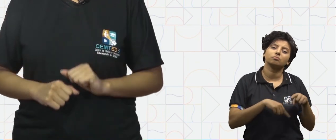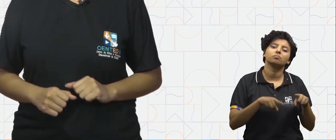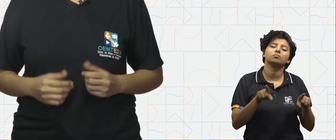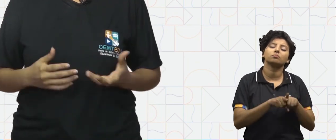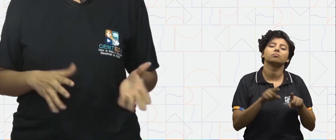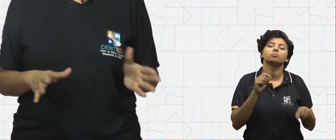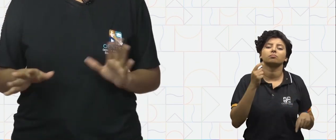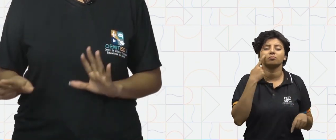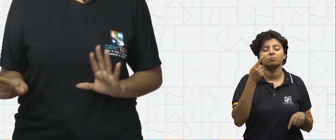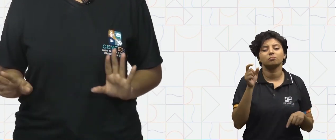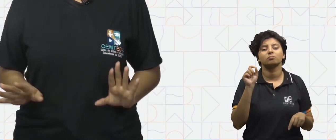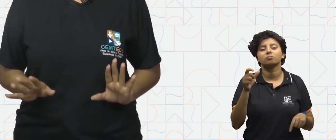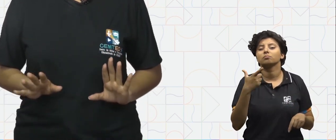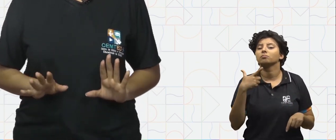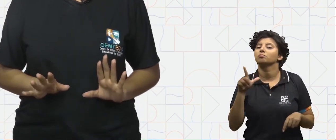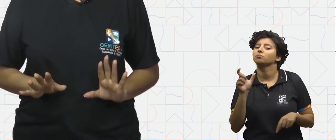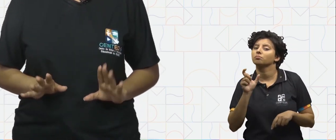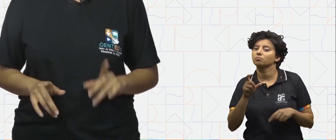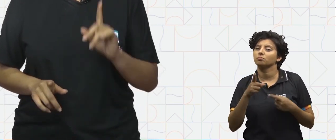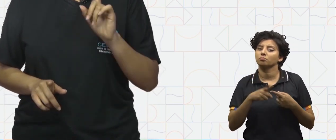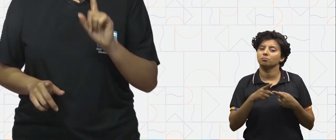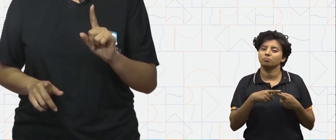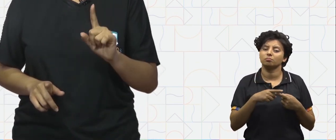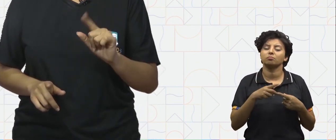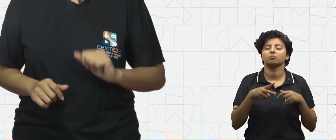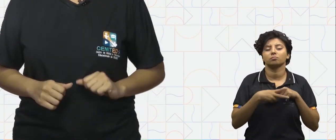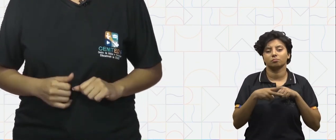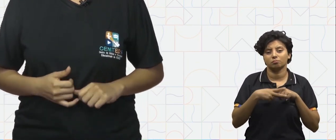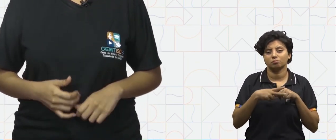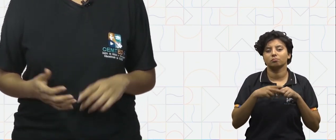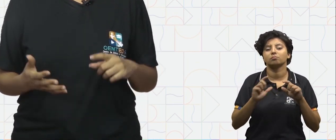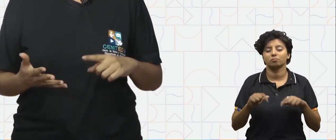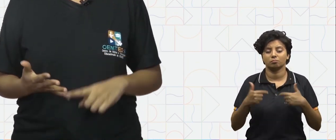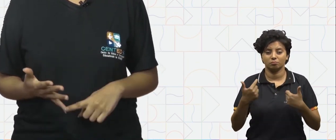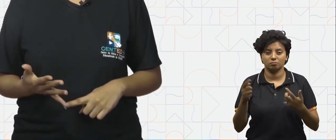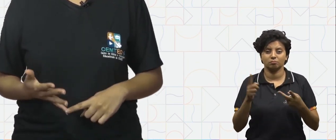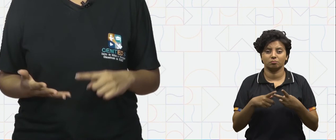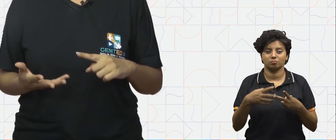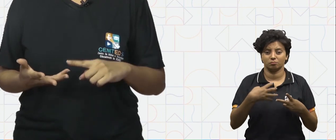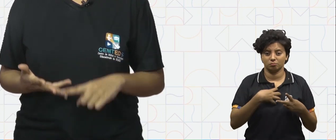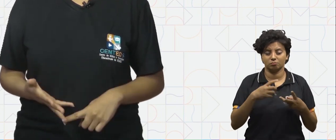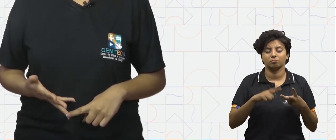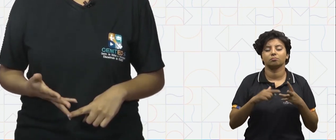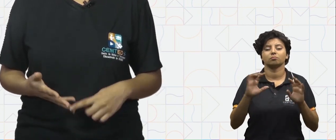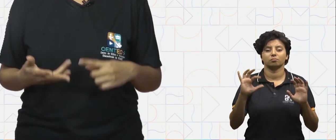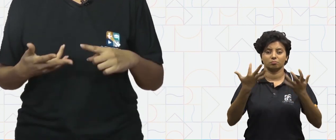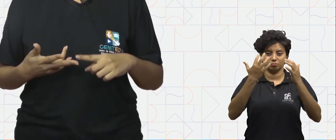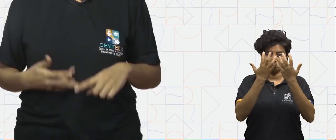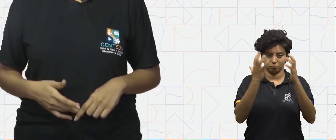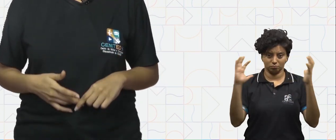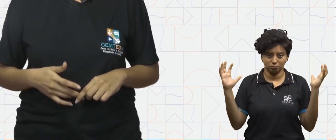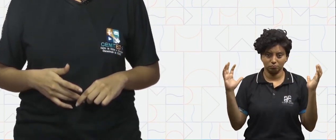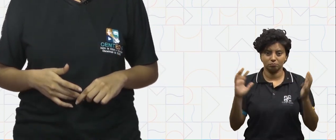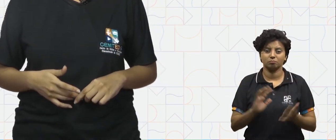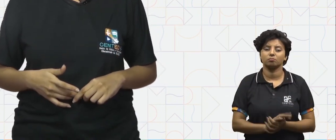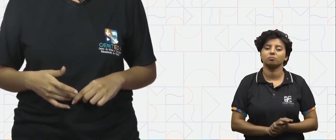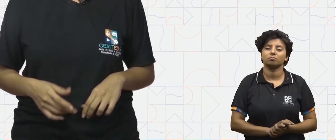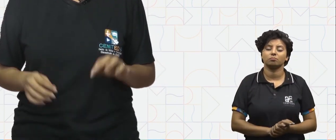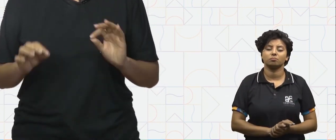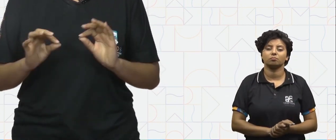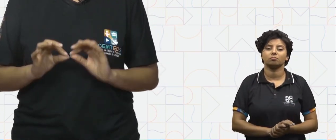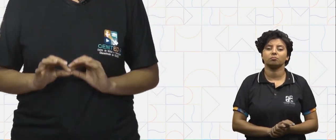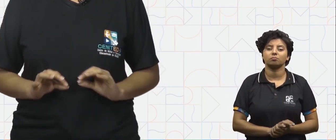Também vimos uma outra classe gramatical, verbo, que indica ações, estados ou fenômenos da